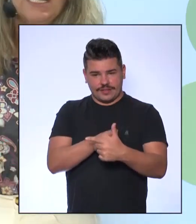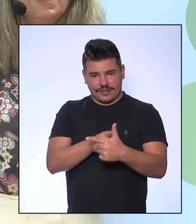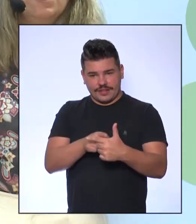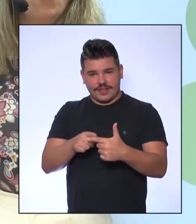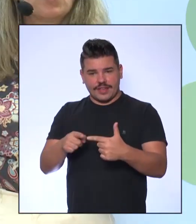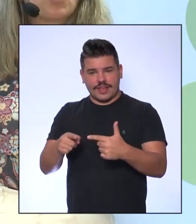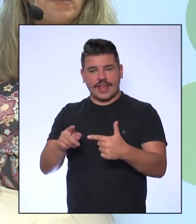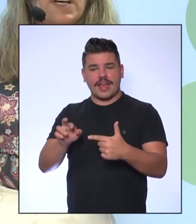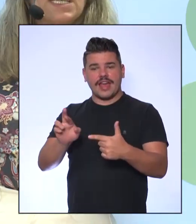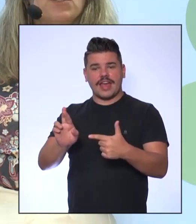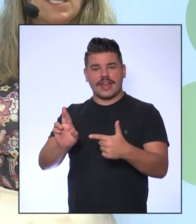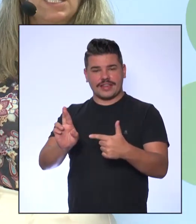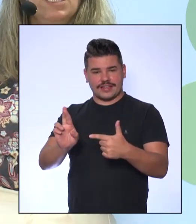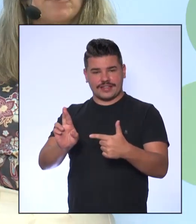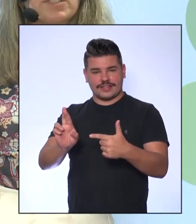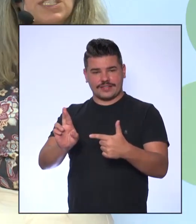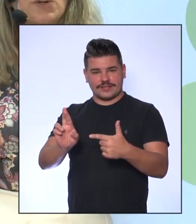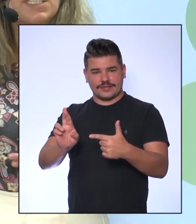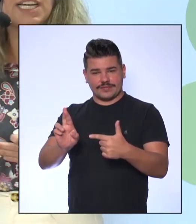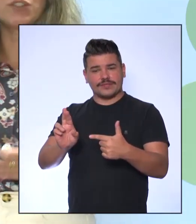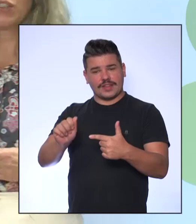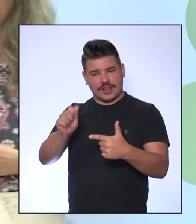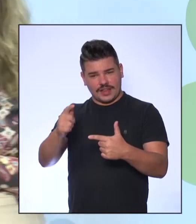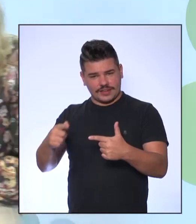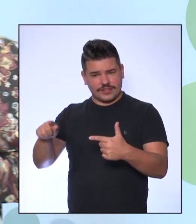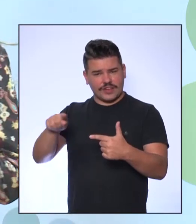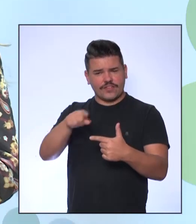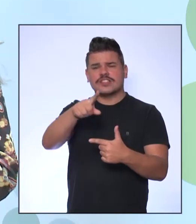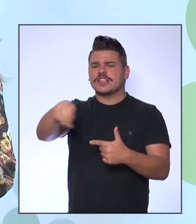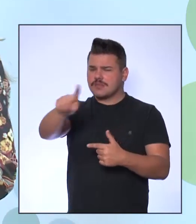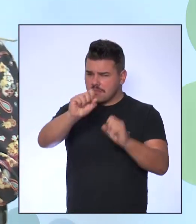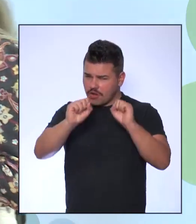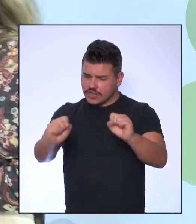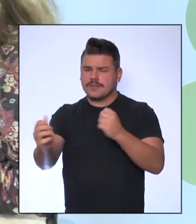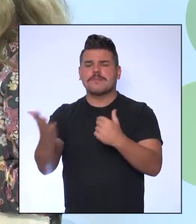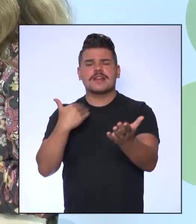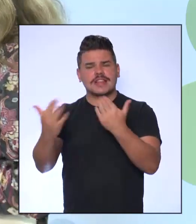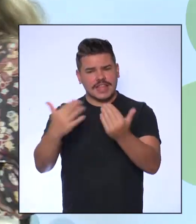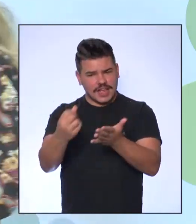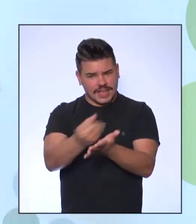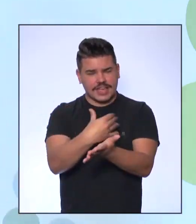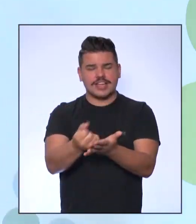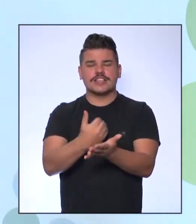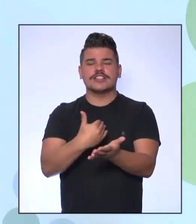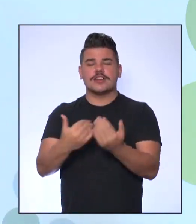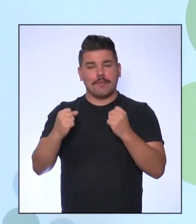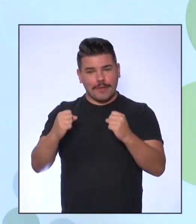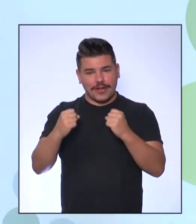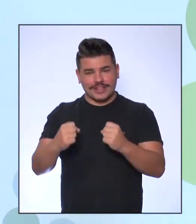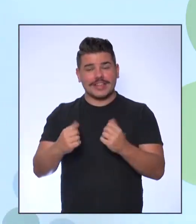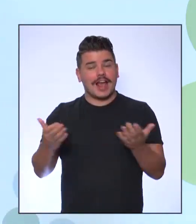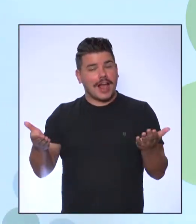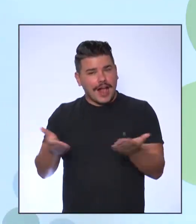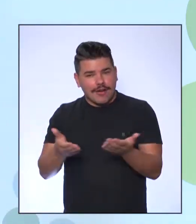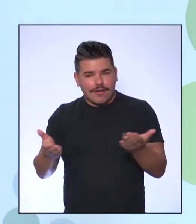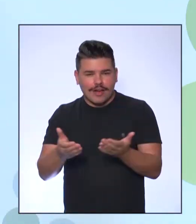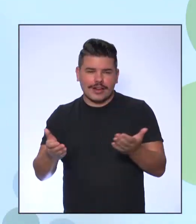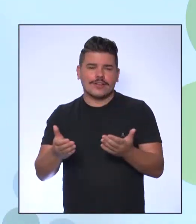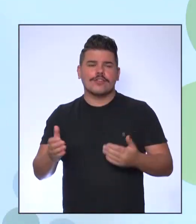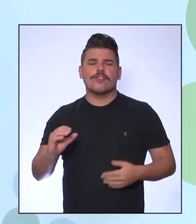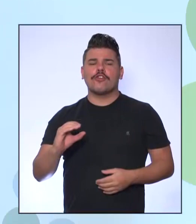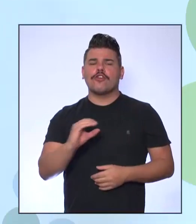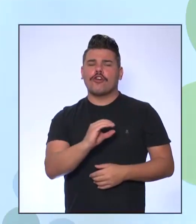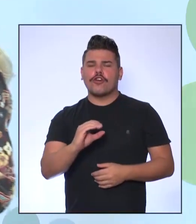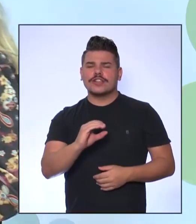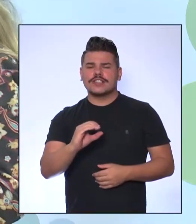hipotenusa. Enquanto eu estou falando aqui, vocês vão interagindo aí no chat, tá, pessoal? Agora, vamos para o cosseno do